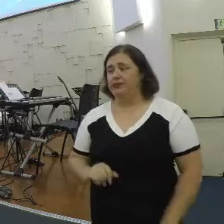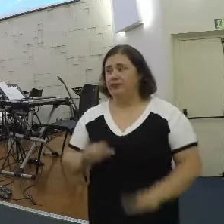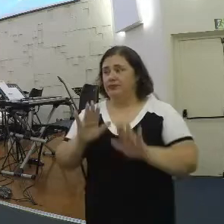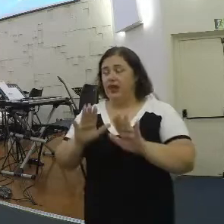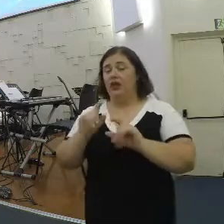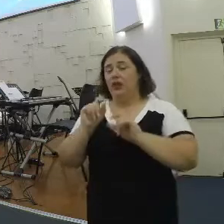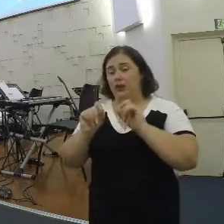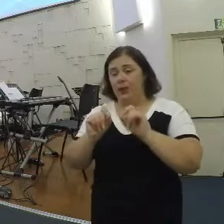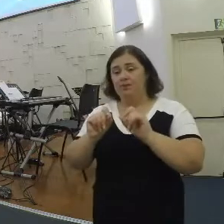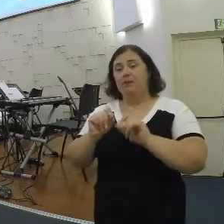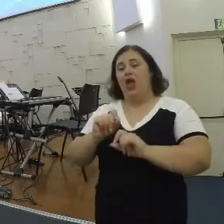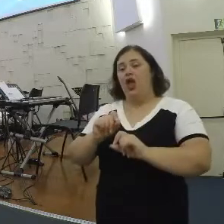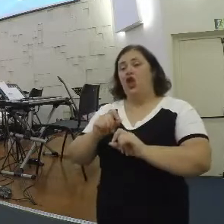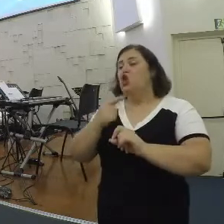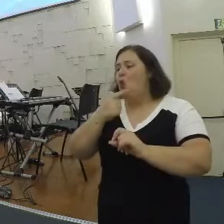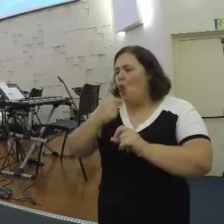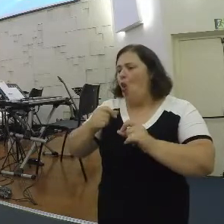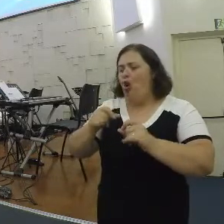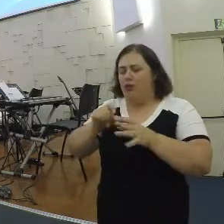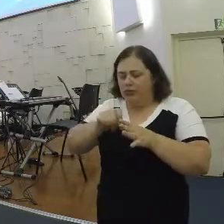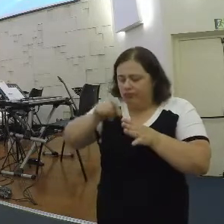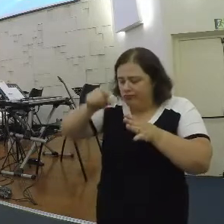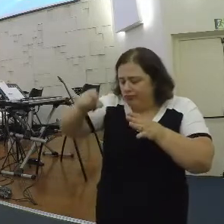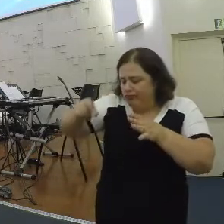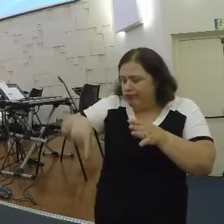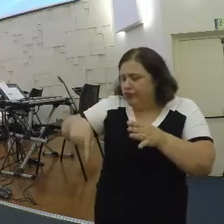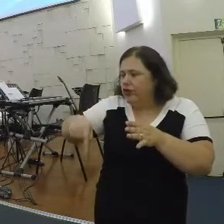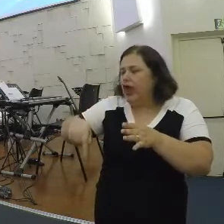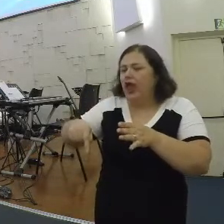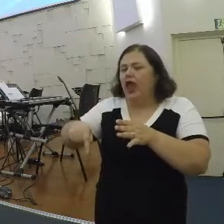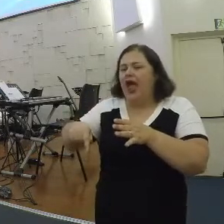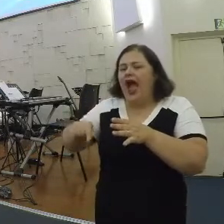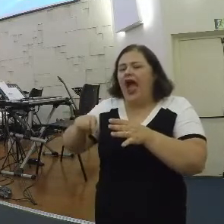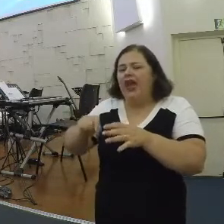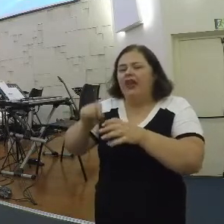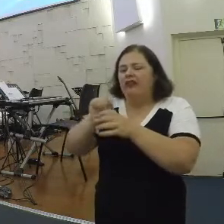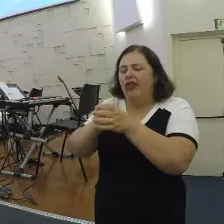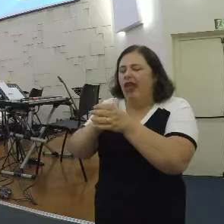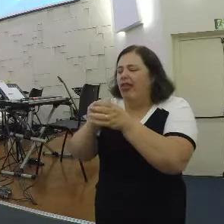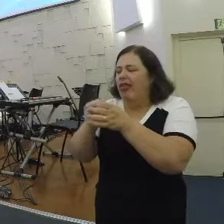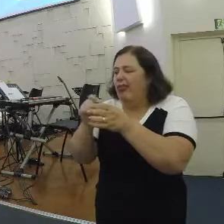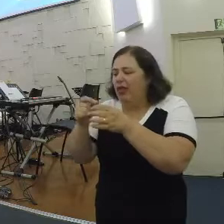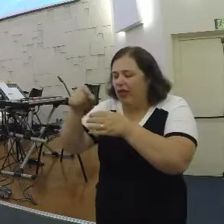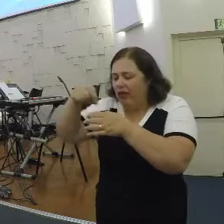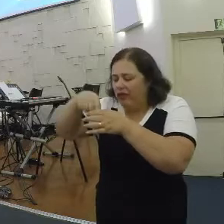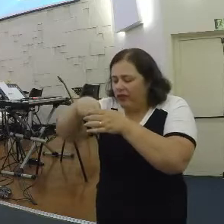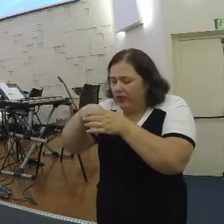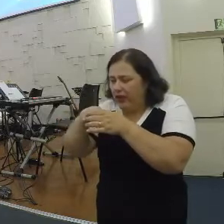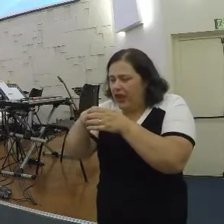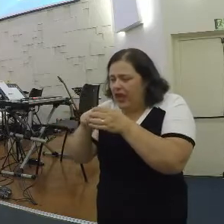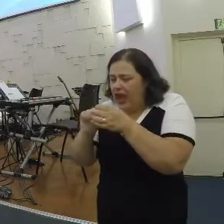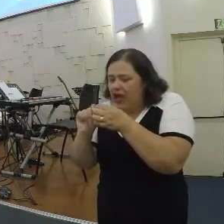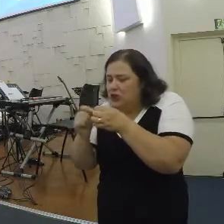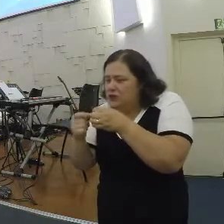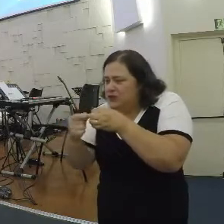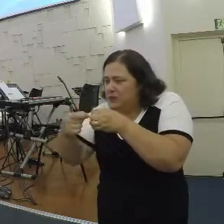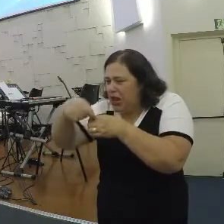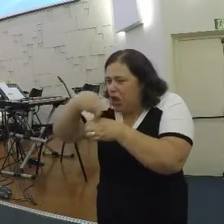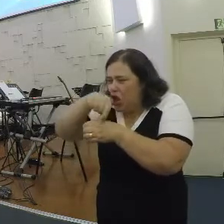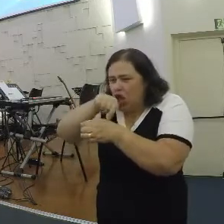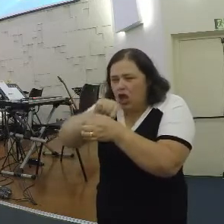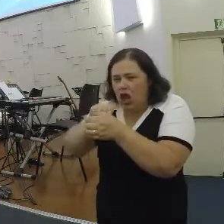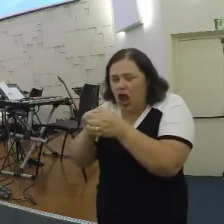cair uma outra parte das sementes em meio aos espinhos, e quando começaram a crescer,